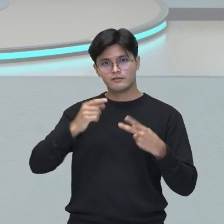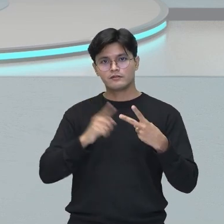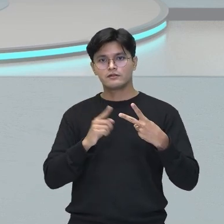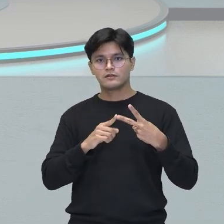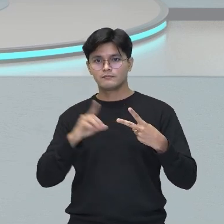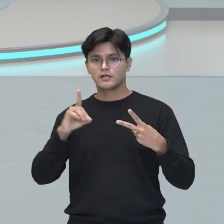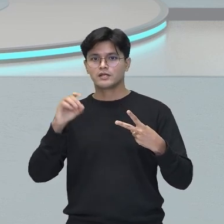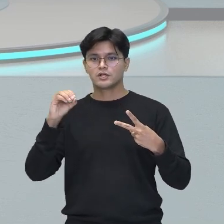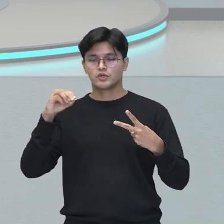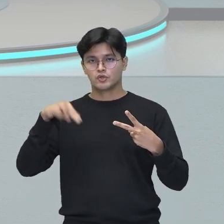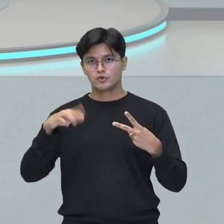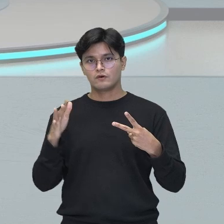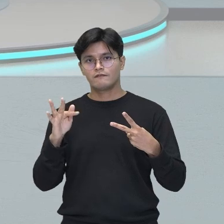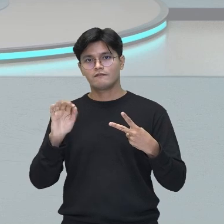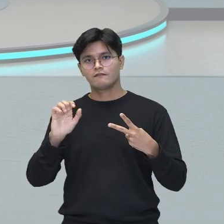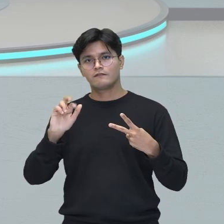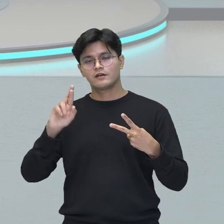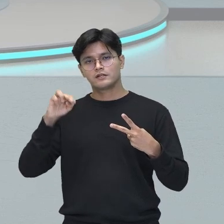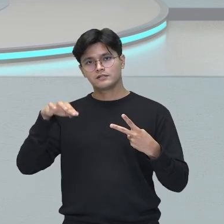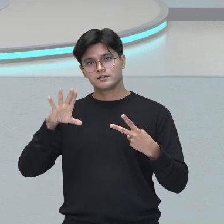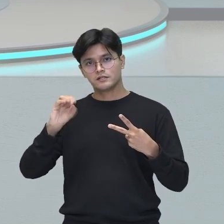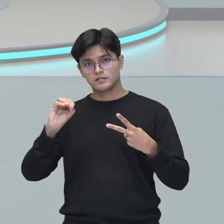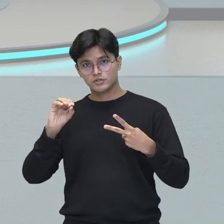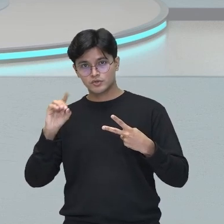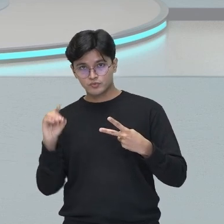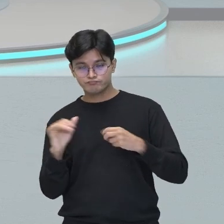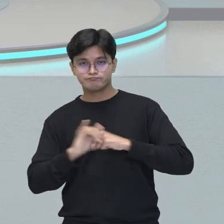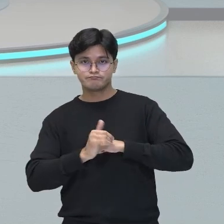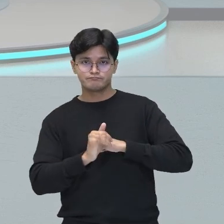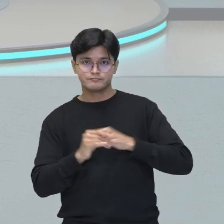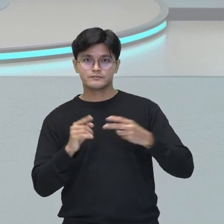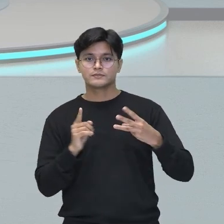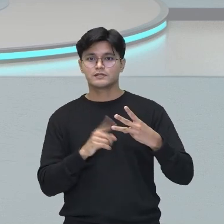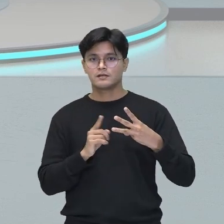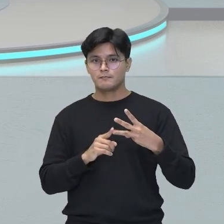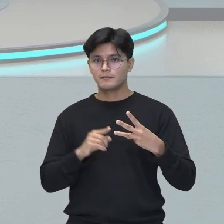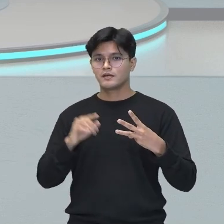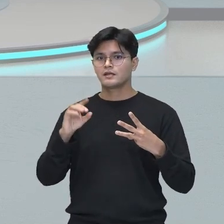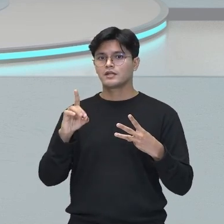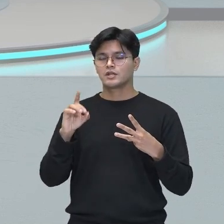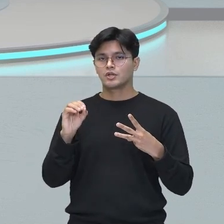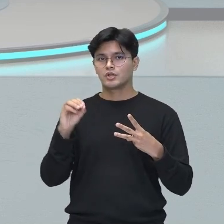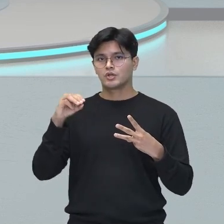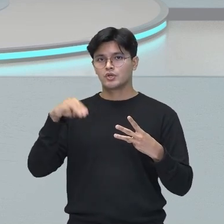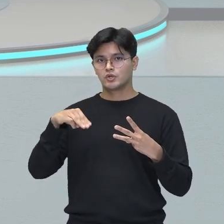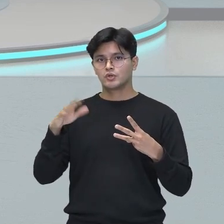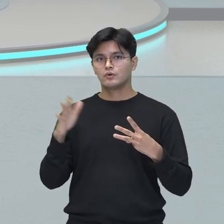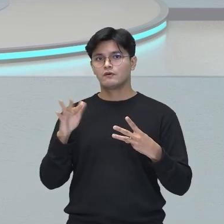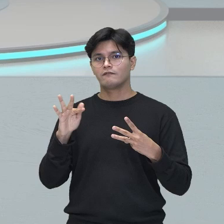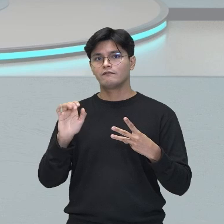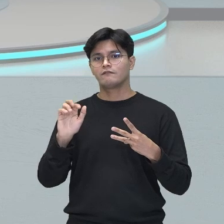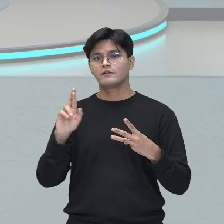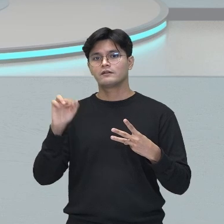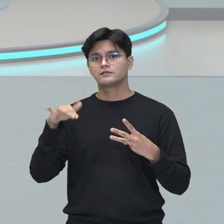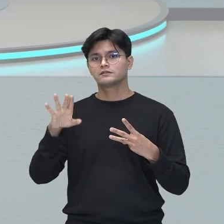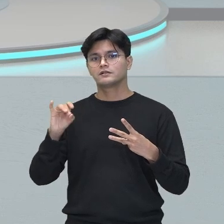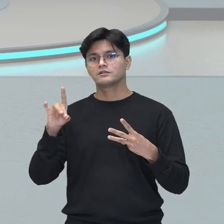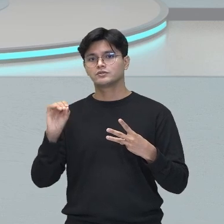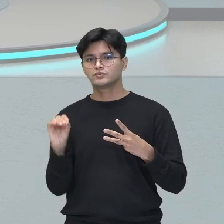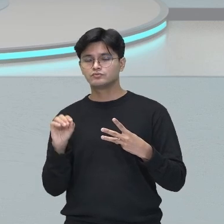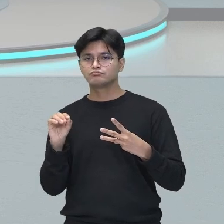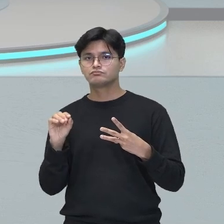Fernando crônica de é o Rei Dom João I fundador da historiografia